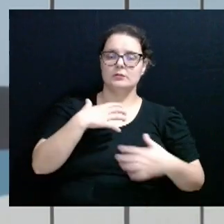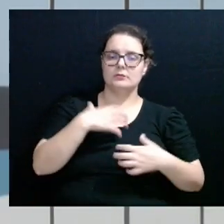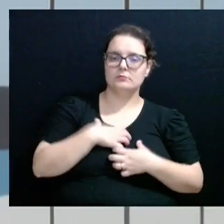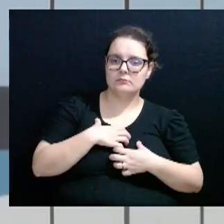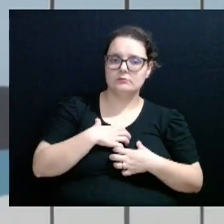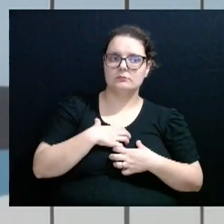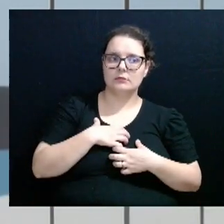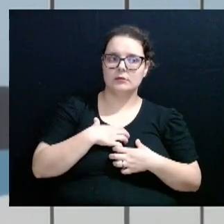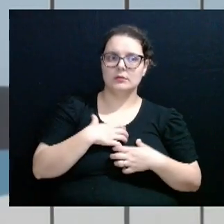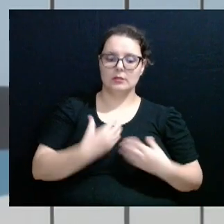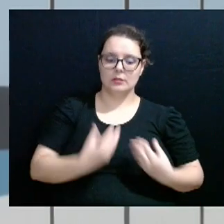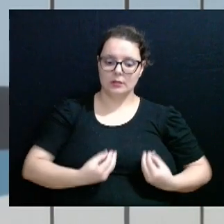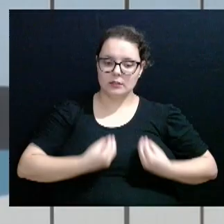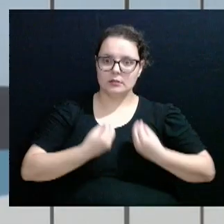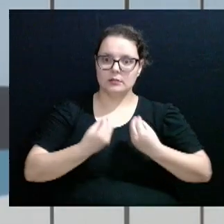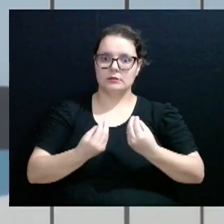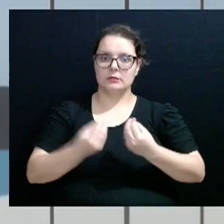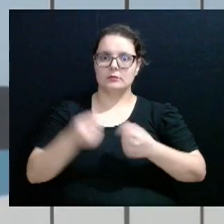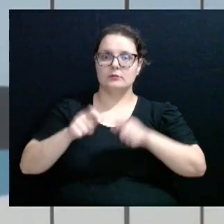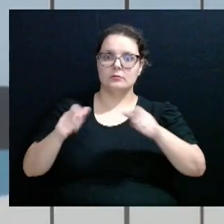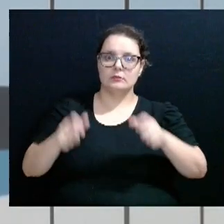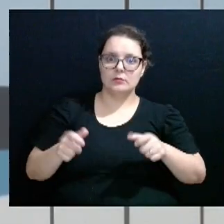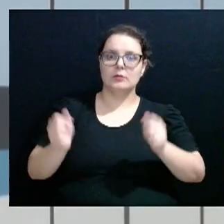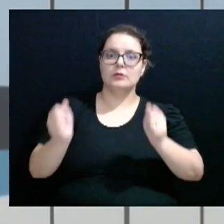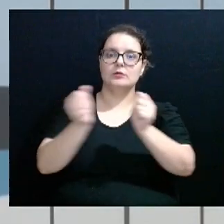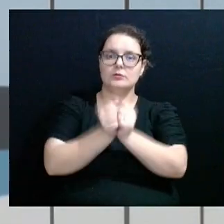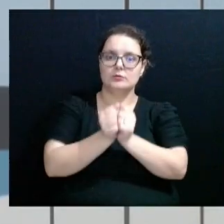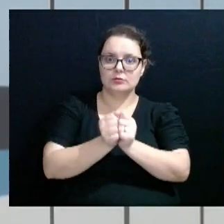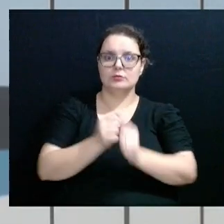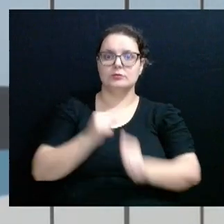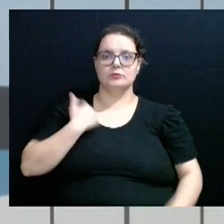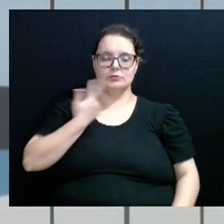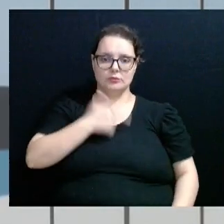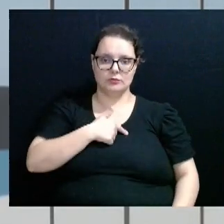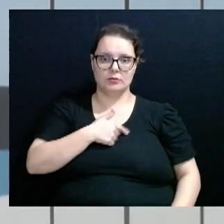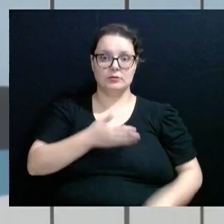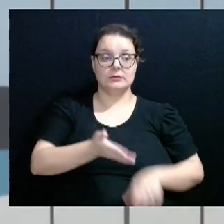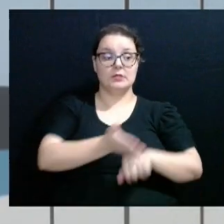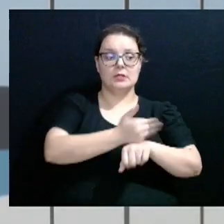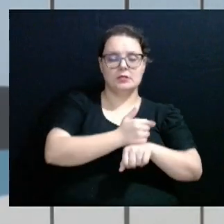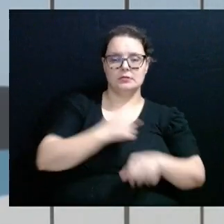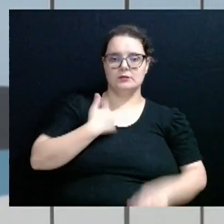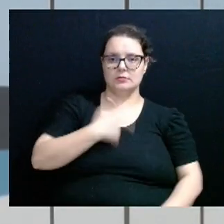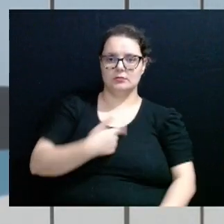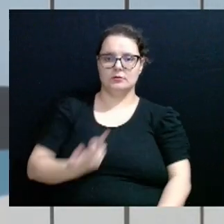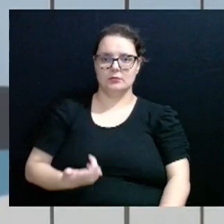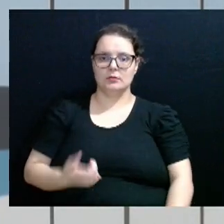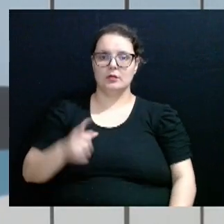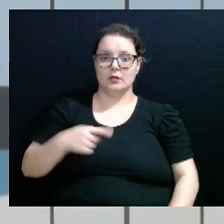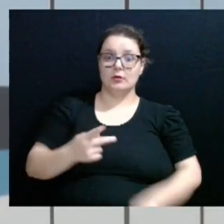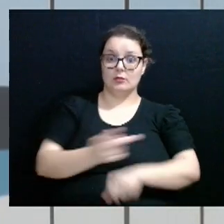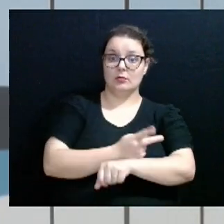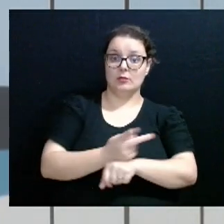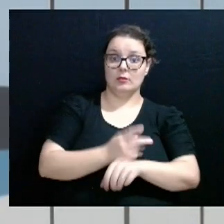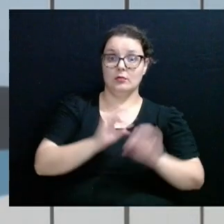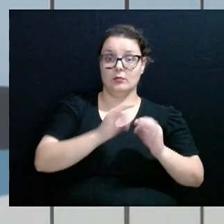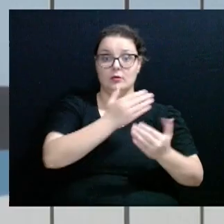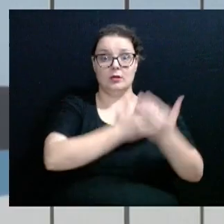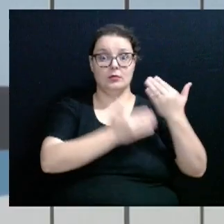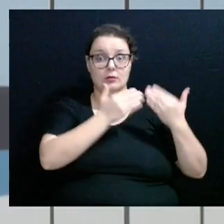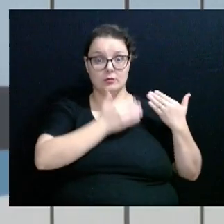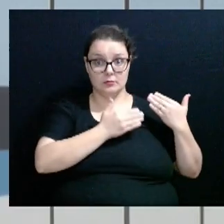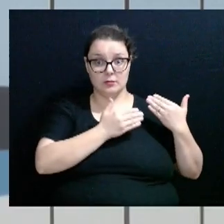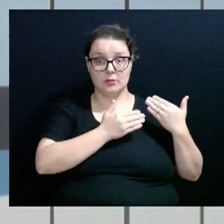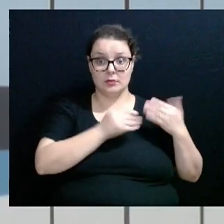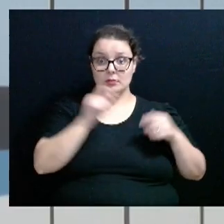muitas pessoas que vieram antes de nós, né? É uma busca pela ancestralidade que as pessoas negras